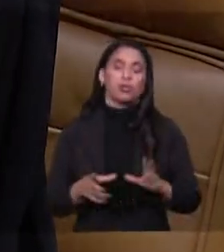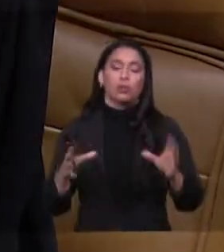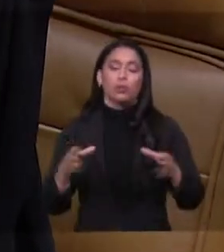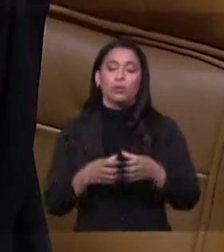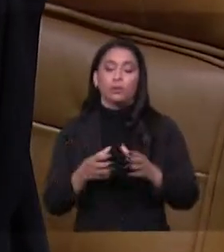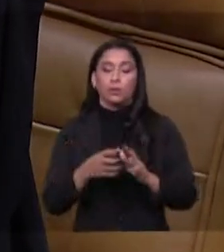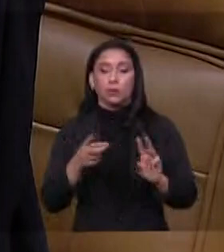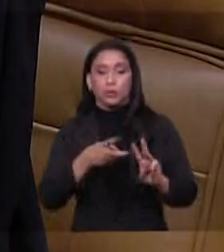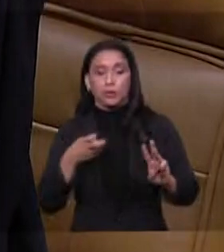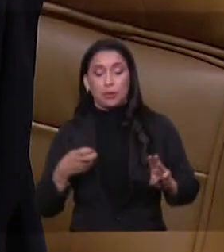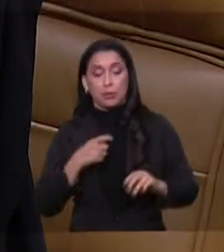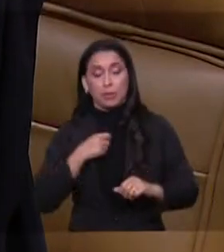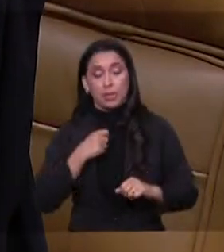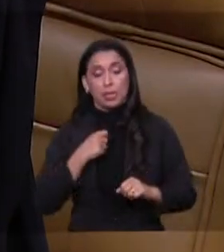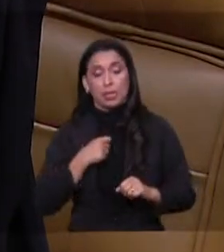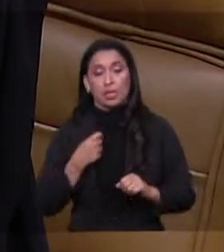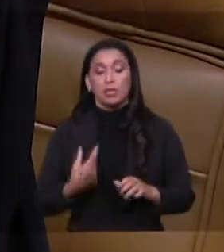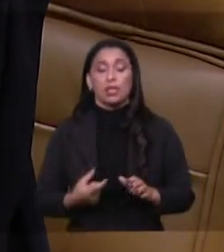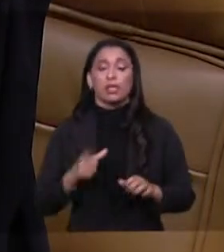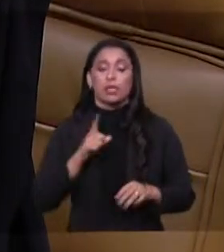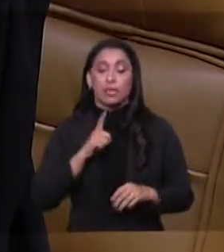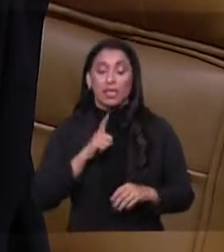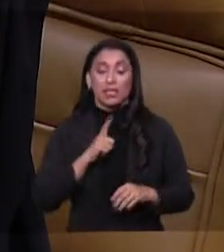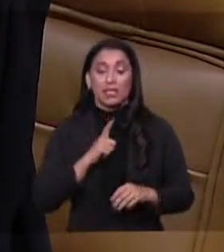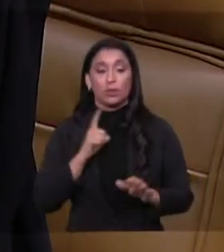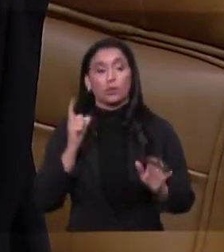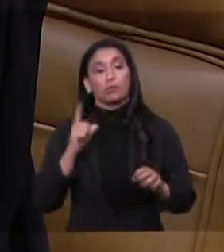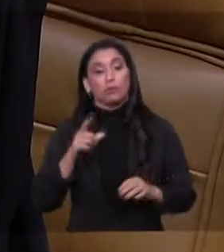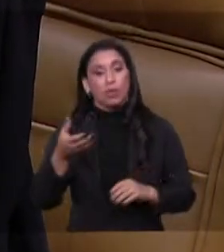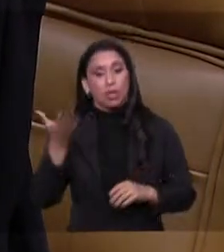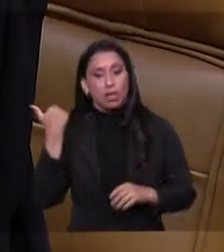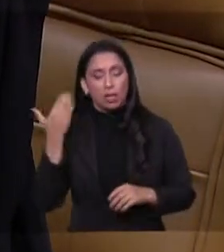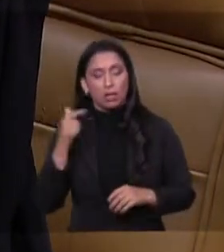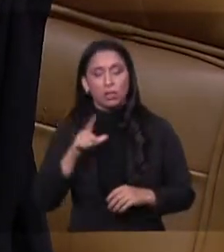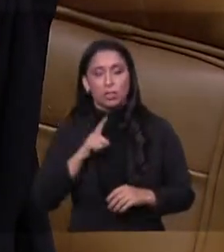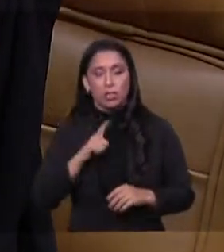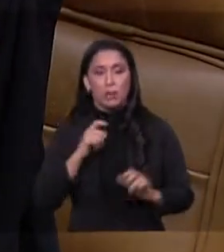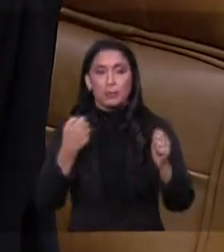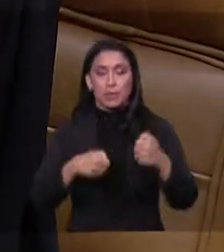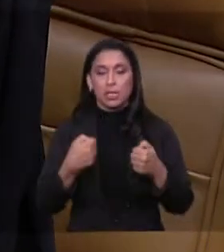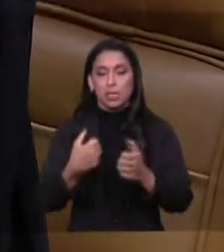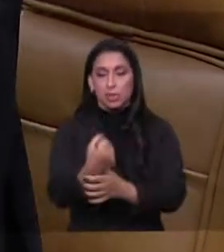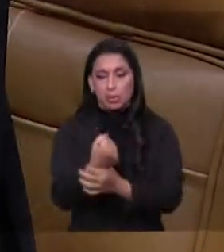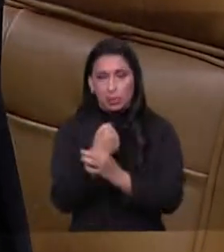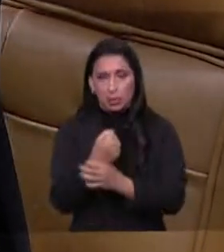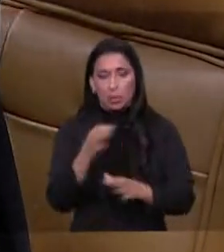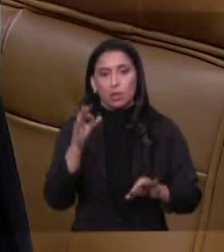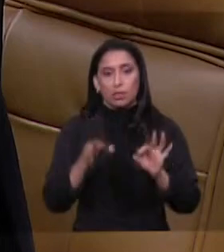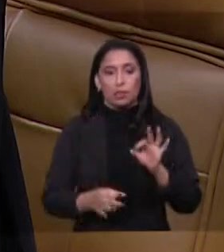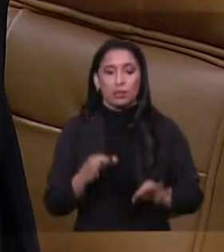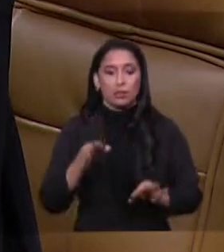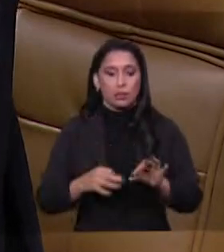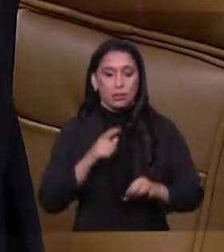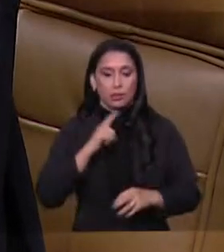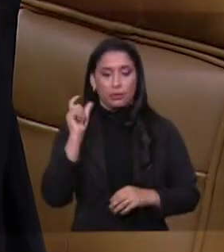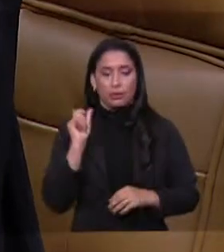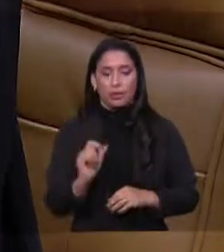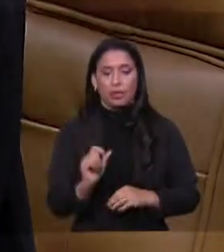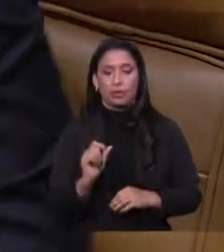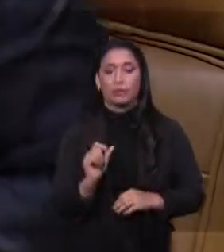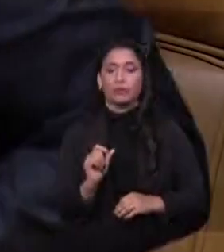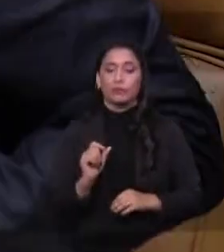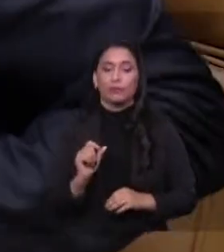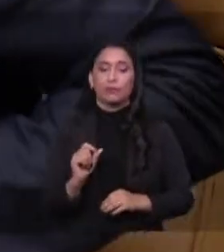jurídica ativa pré-existente. Essa demarcação tem por objetivo atribuir segurança jurídica à propriedade coletiva, como bem